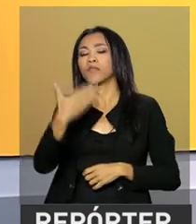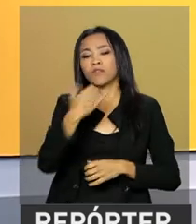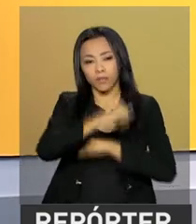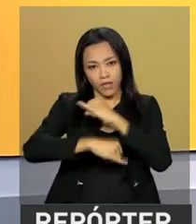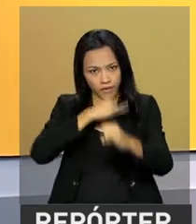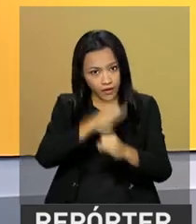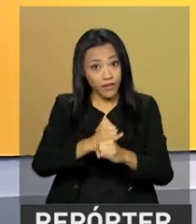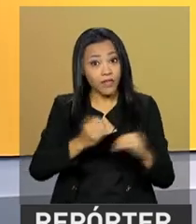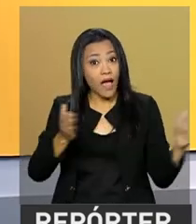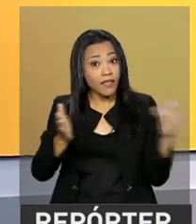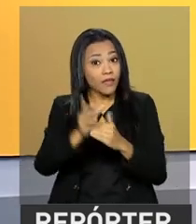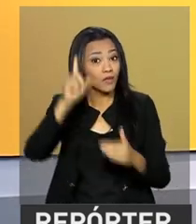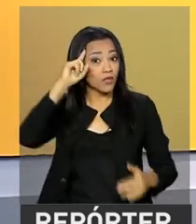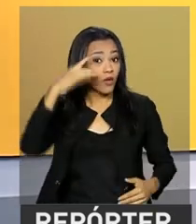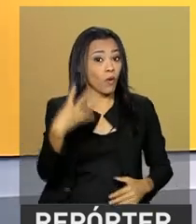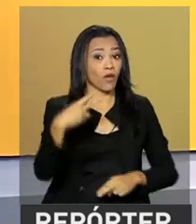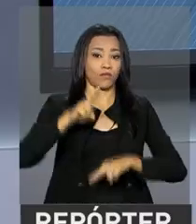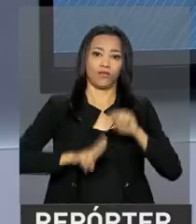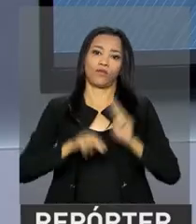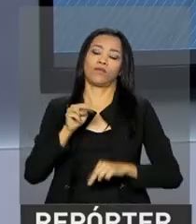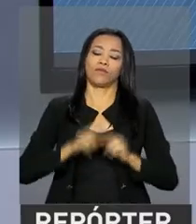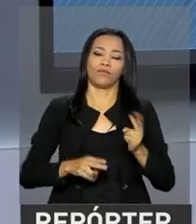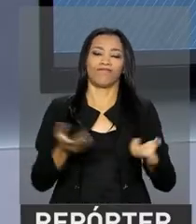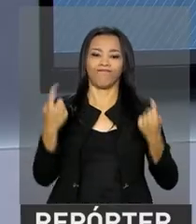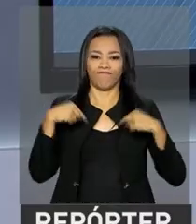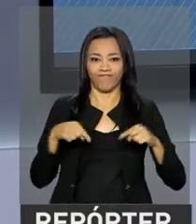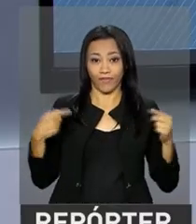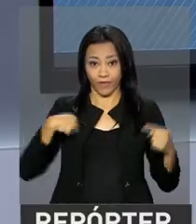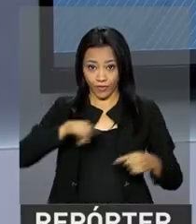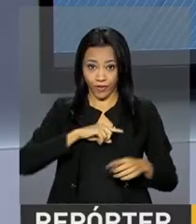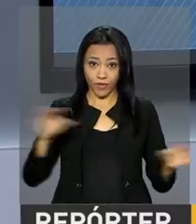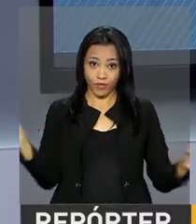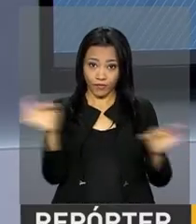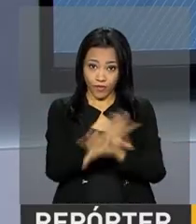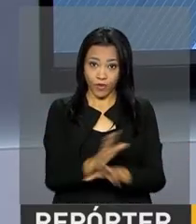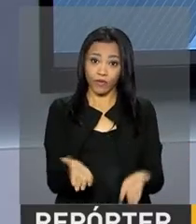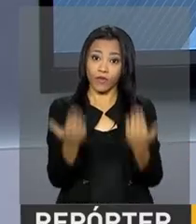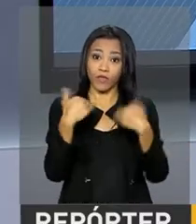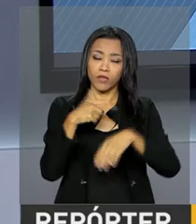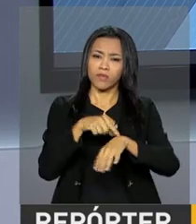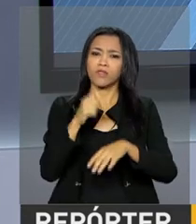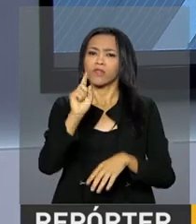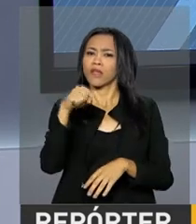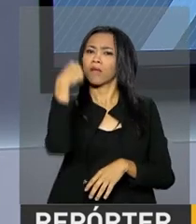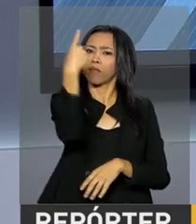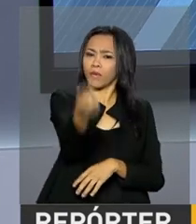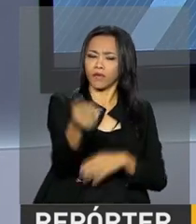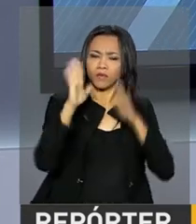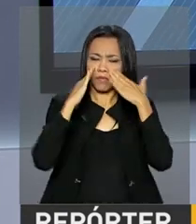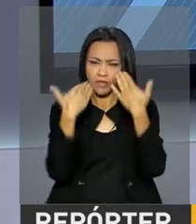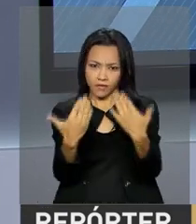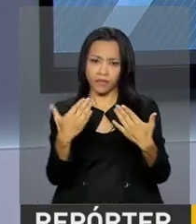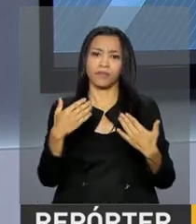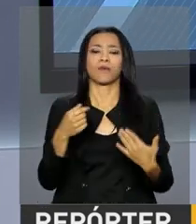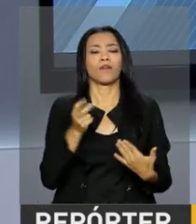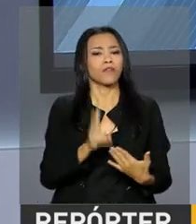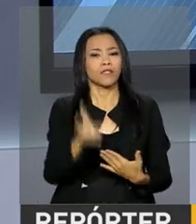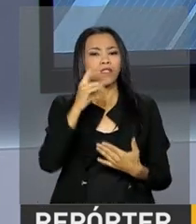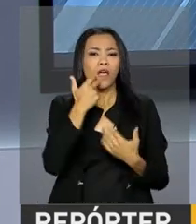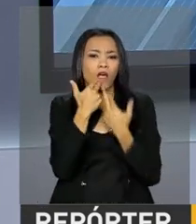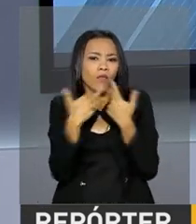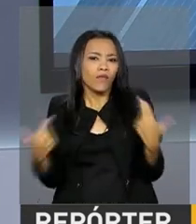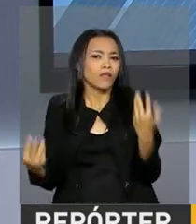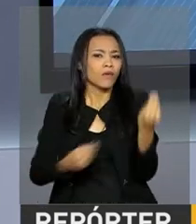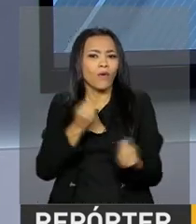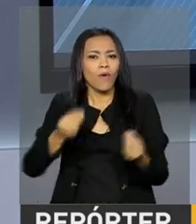até 4 de junho o repórter benfica por aqui voltamos em uma hora na nossa próxima edição companhias novidade